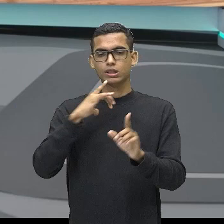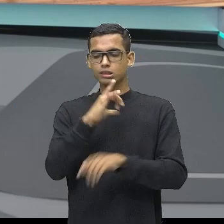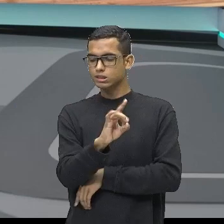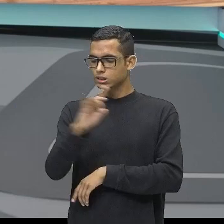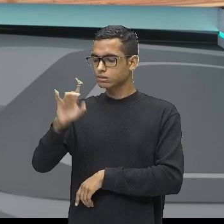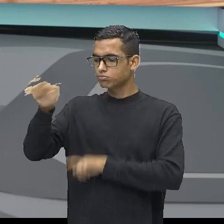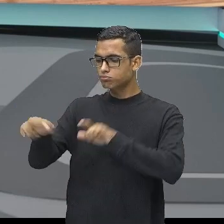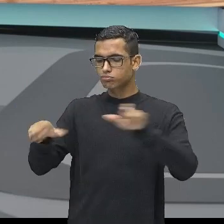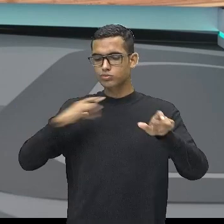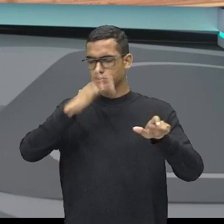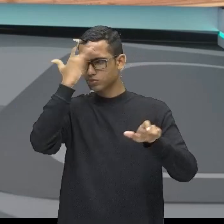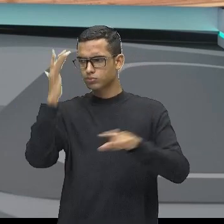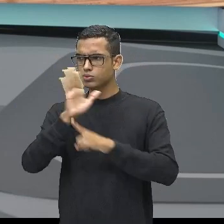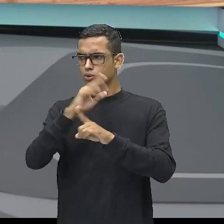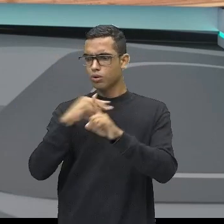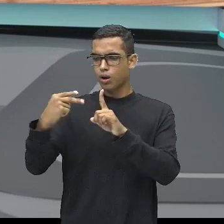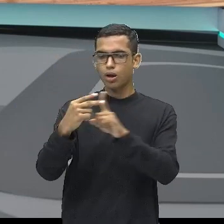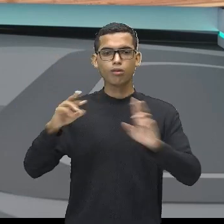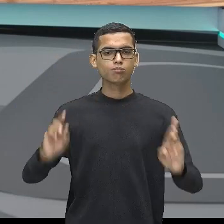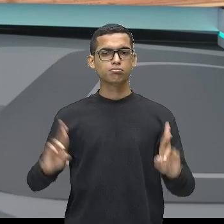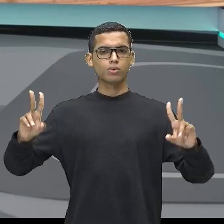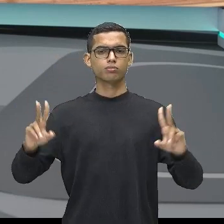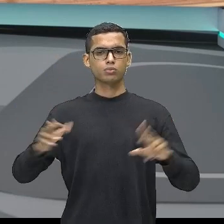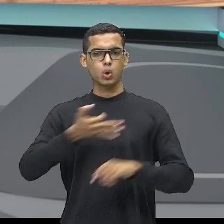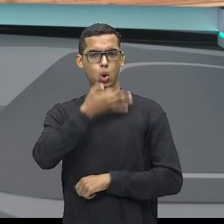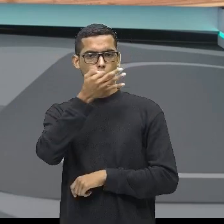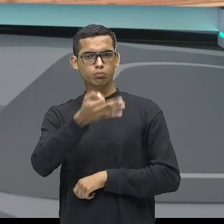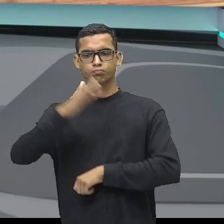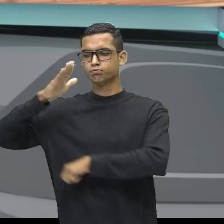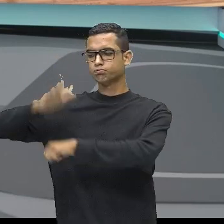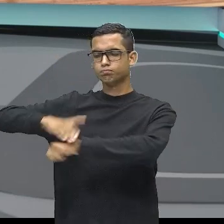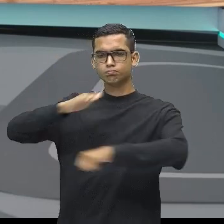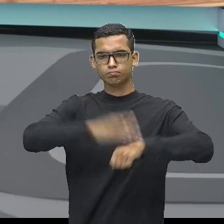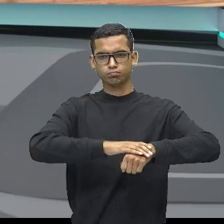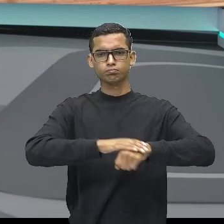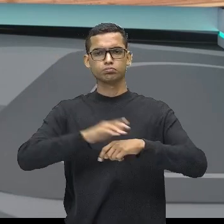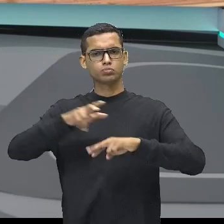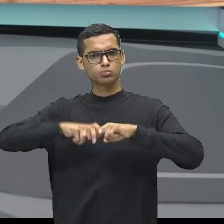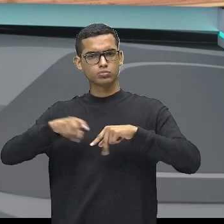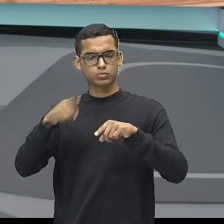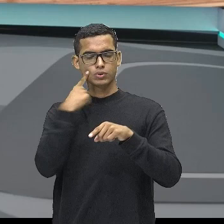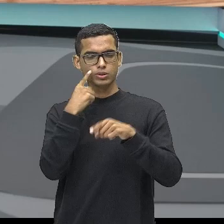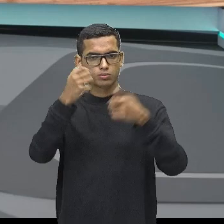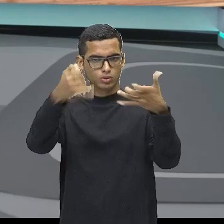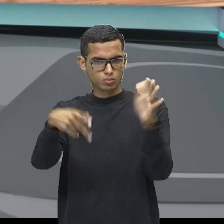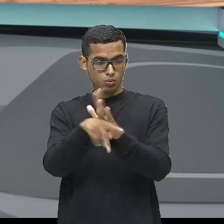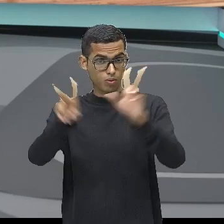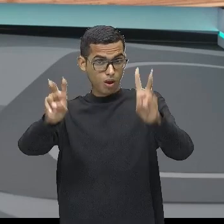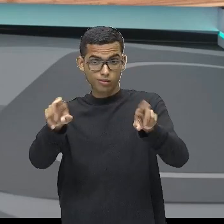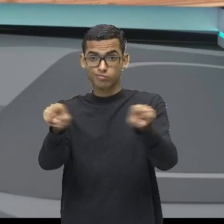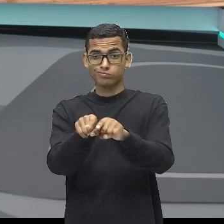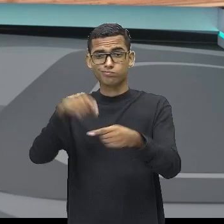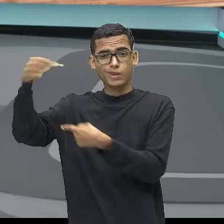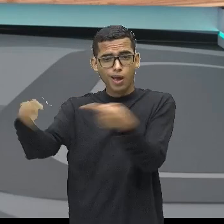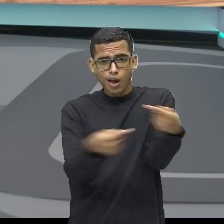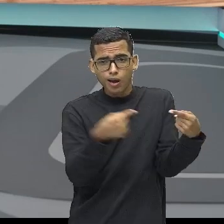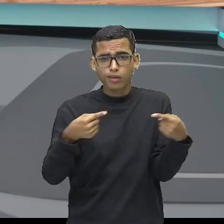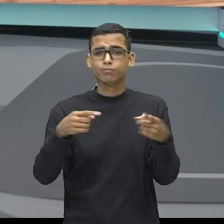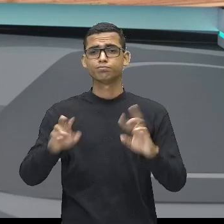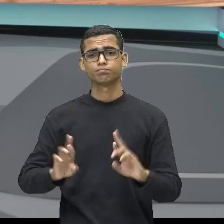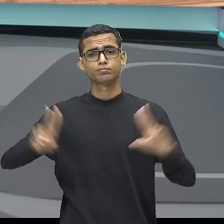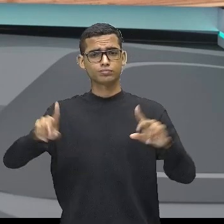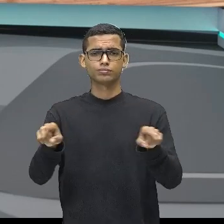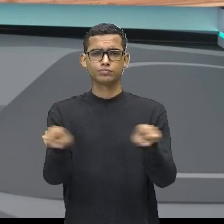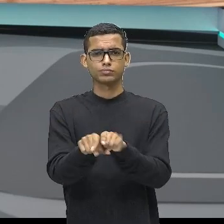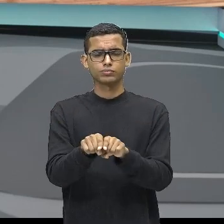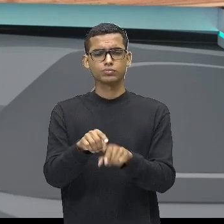expôs um ponto de vista diferente em relação a esse tema e trouxe argumentos diferentes também em relação a esse